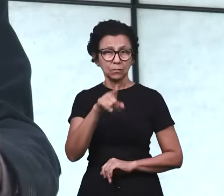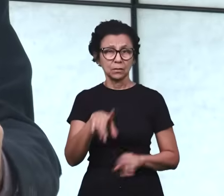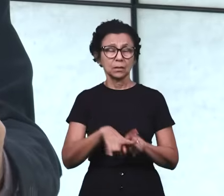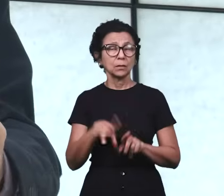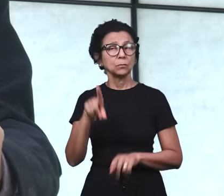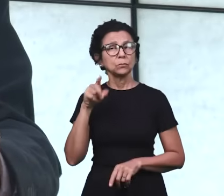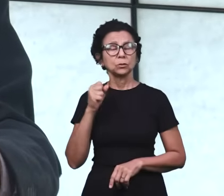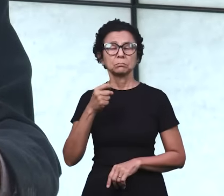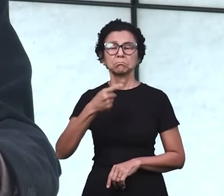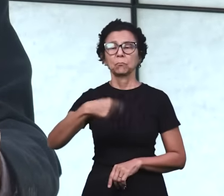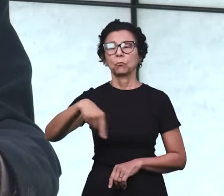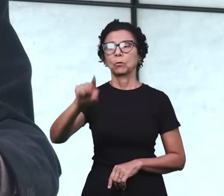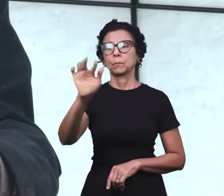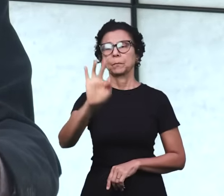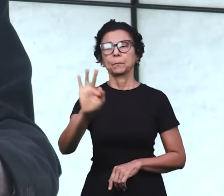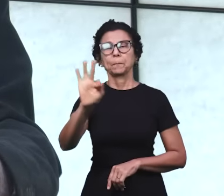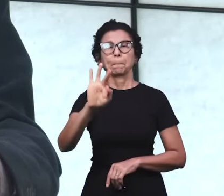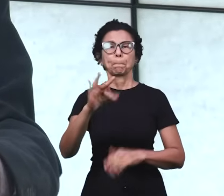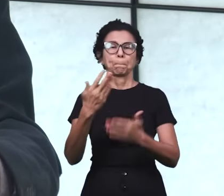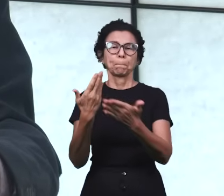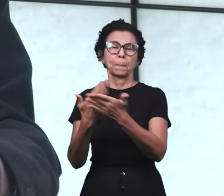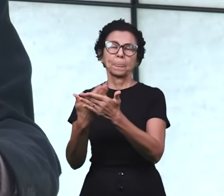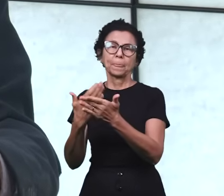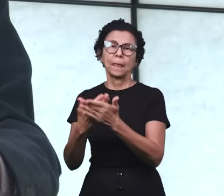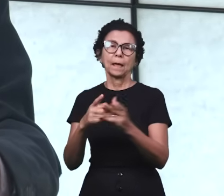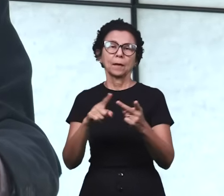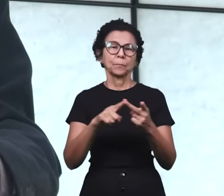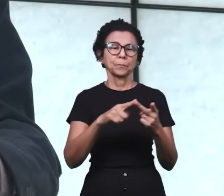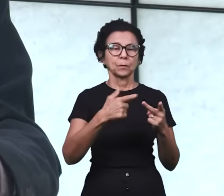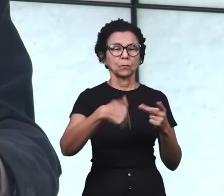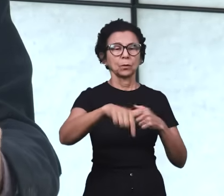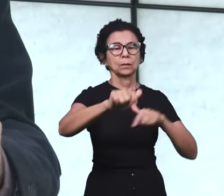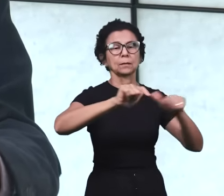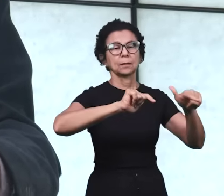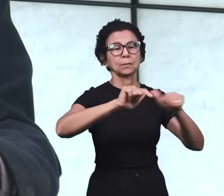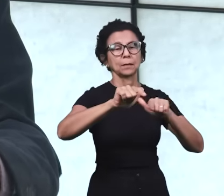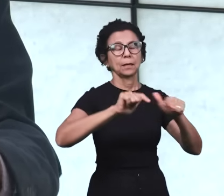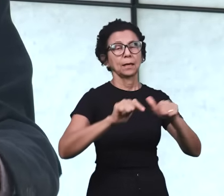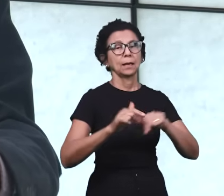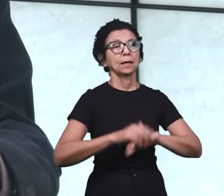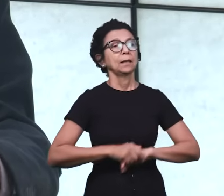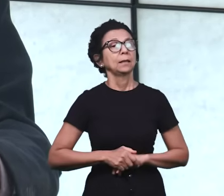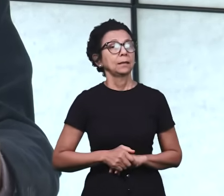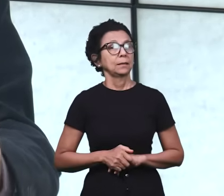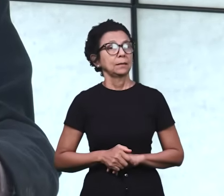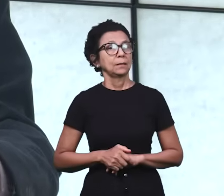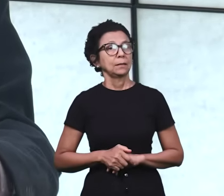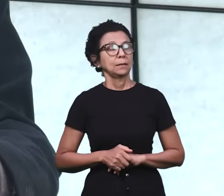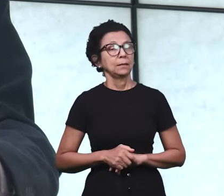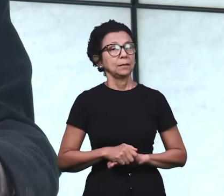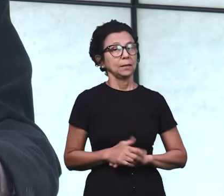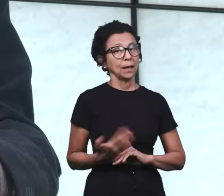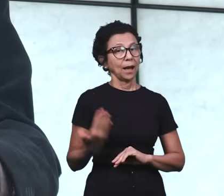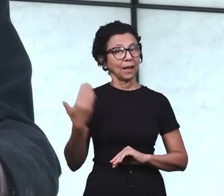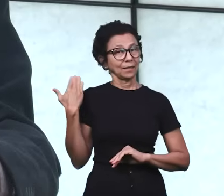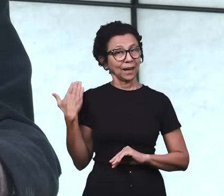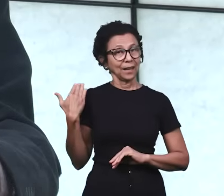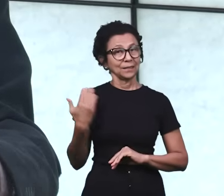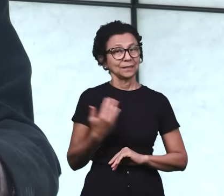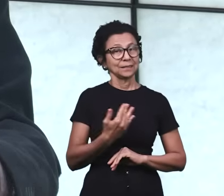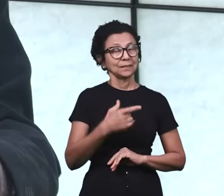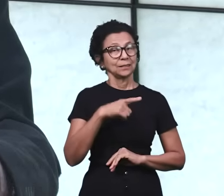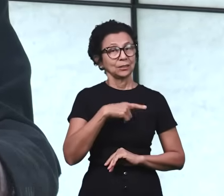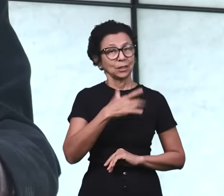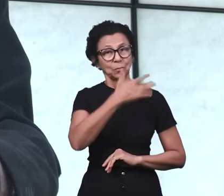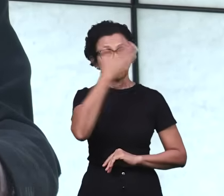saiu para uma faculdade para estudar, saiu para trabalhar, tinha alguém na retaguarda orando por você. É verdade.